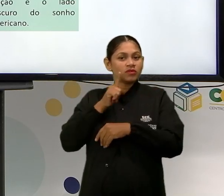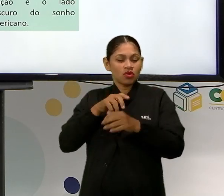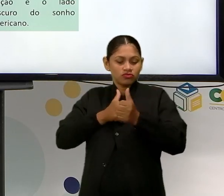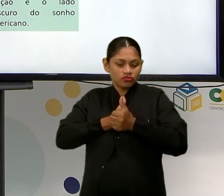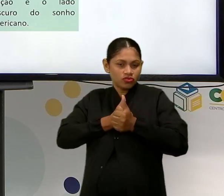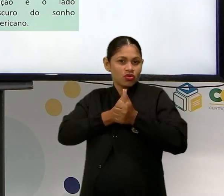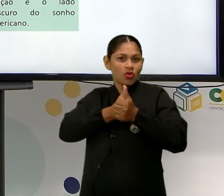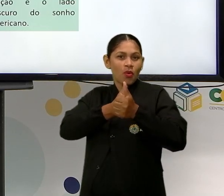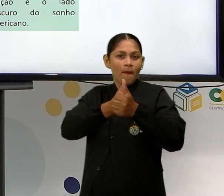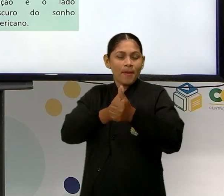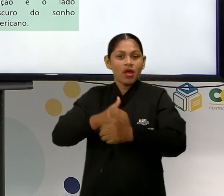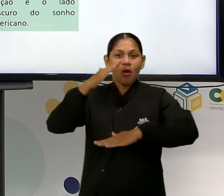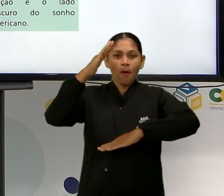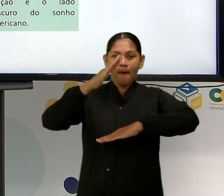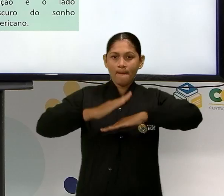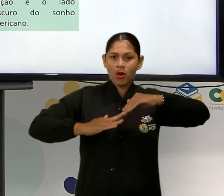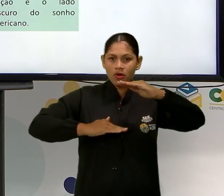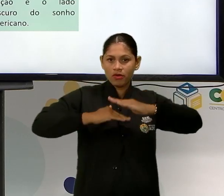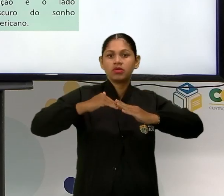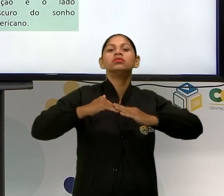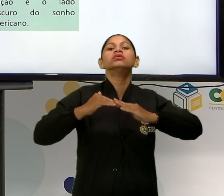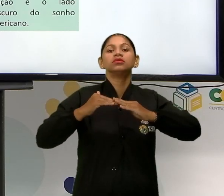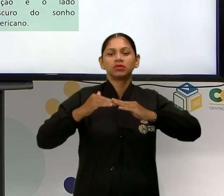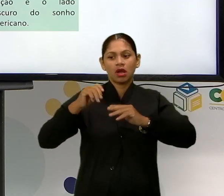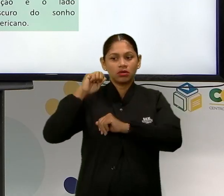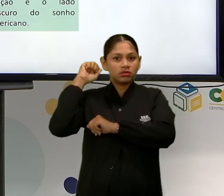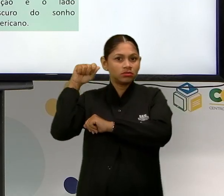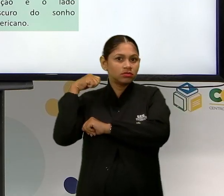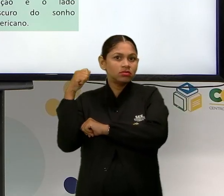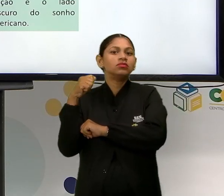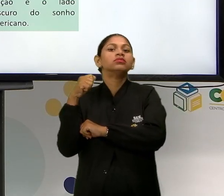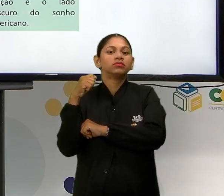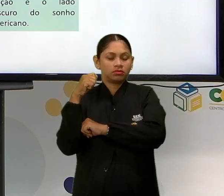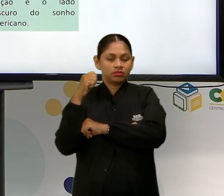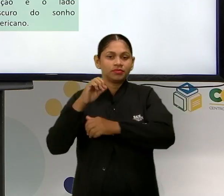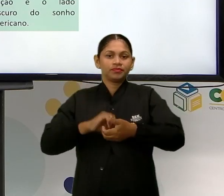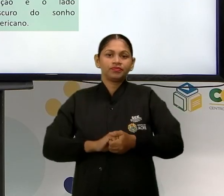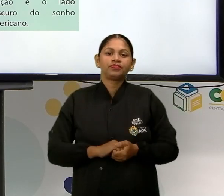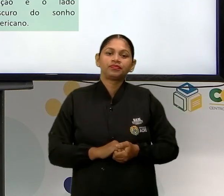carreira desses profissionais e têm verdadeiro culto a essas pessoas.